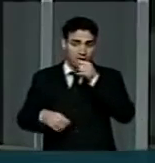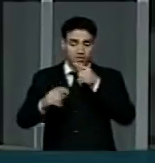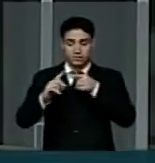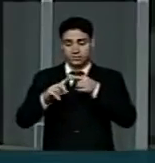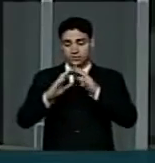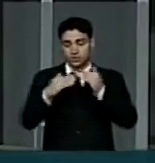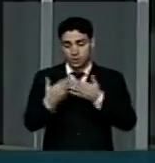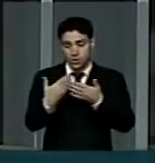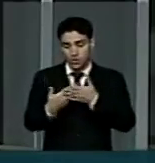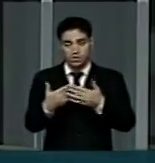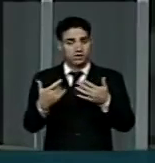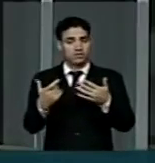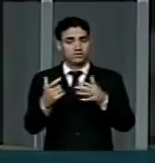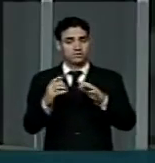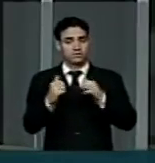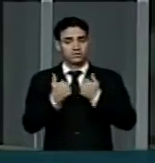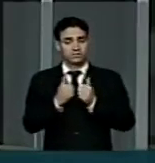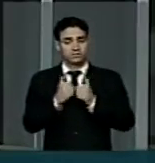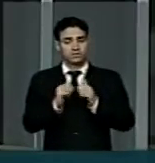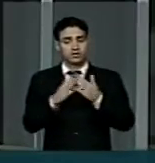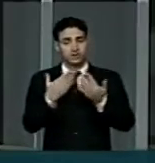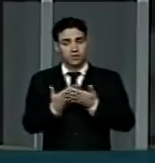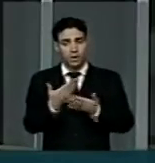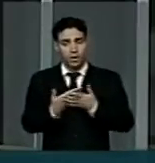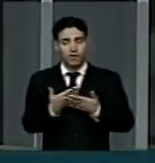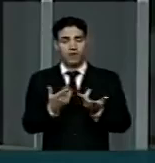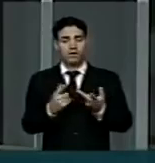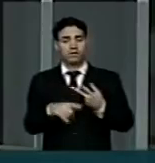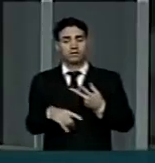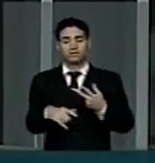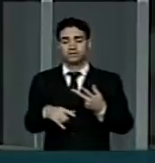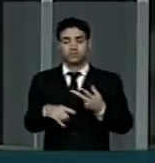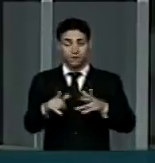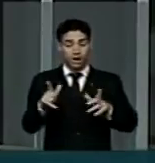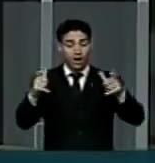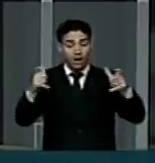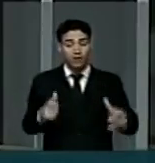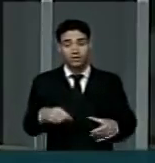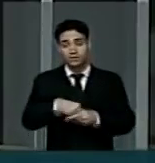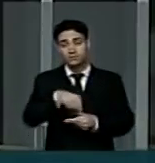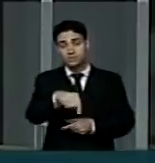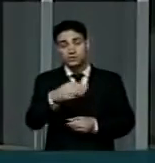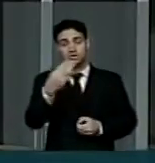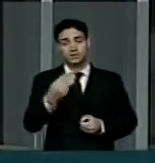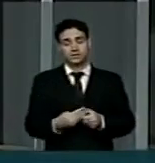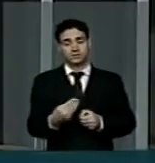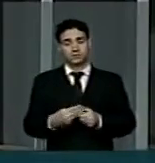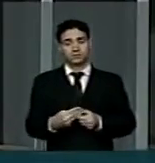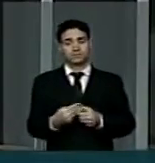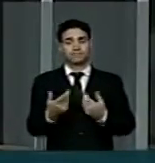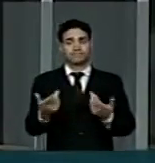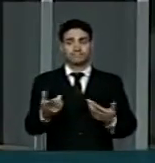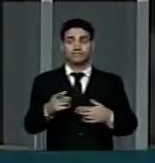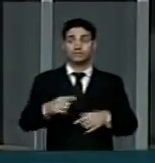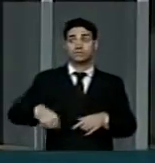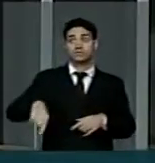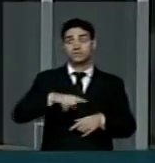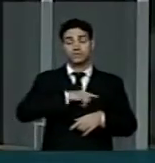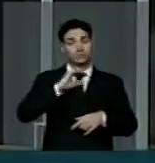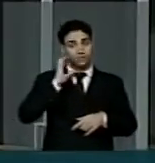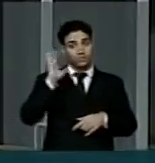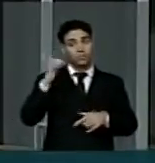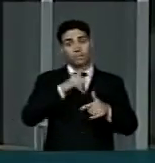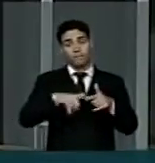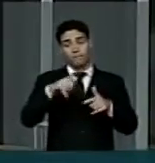escolas, do transporte escolar. Nós precisamos isso lá no município. Então, para nós resolvermos o problema